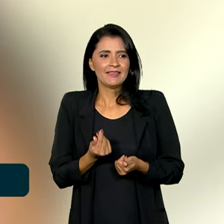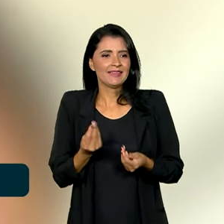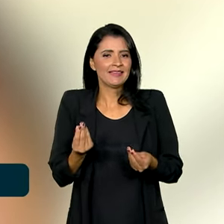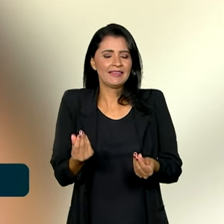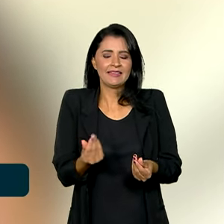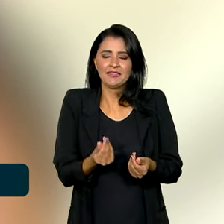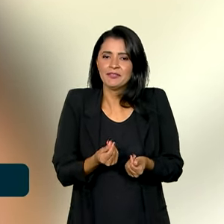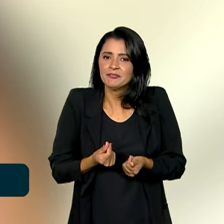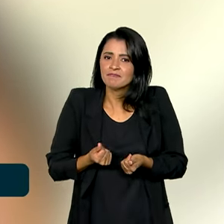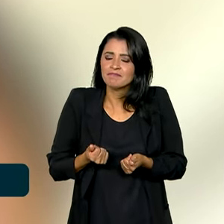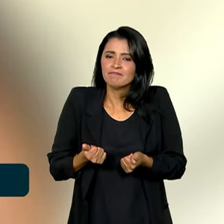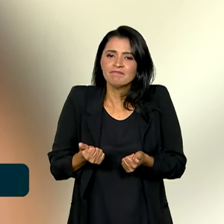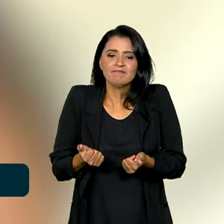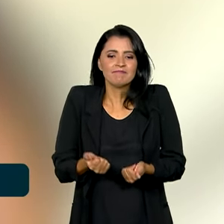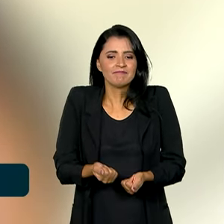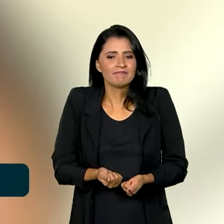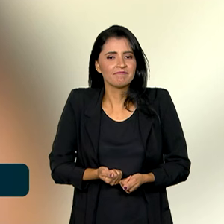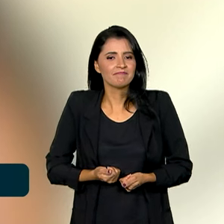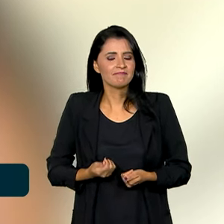bastante